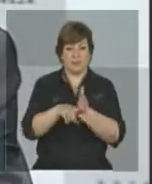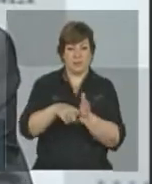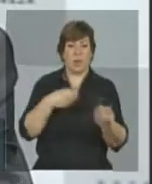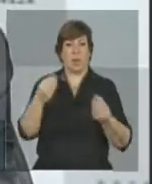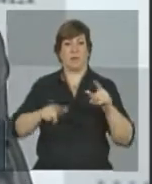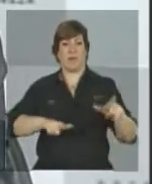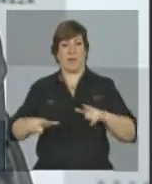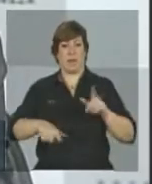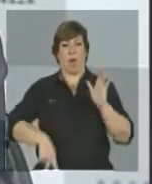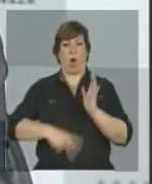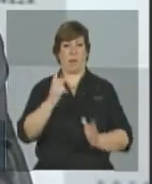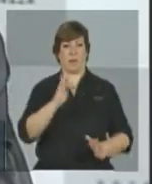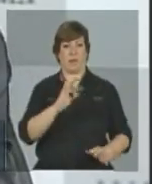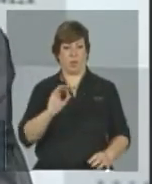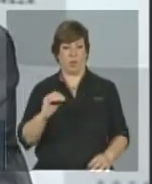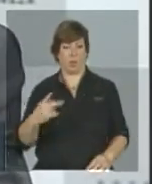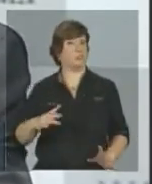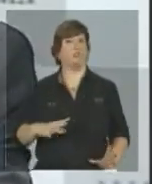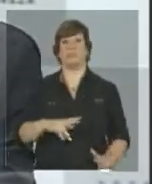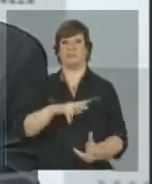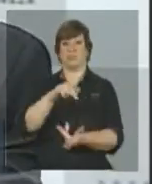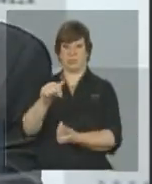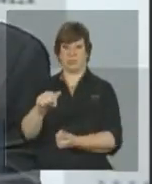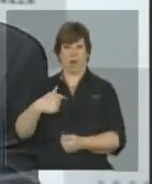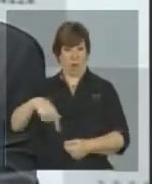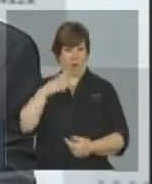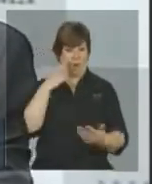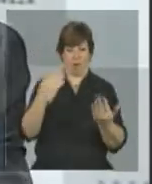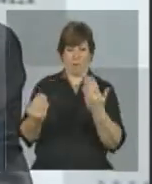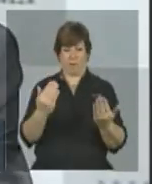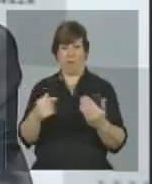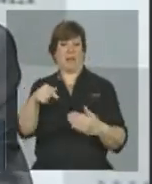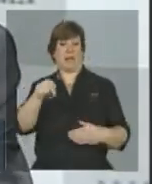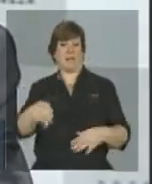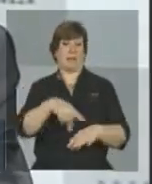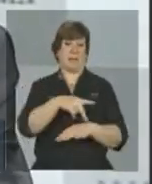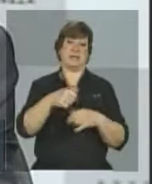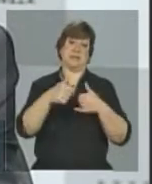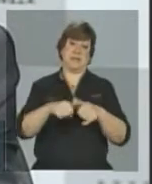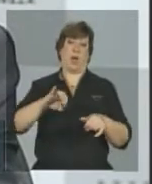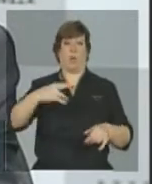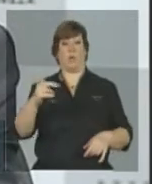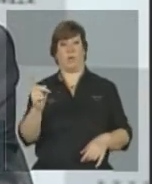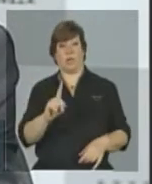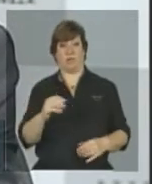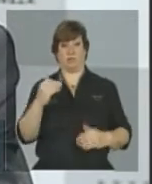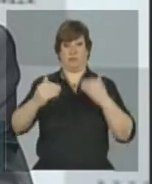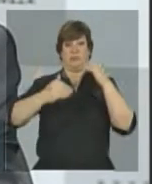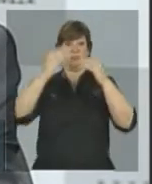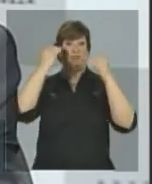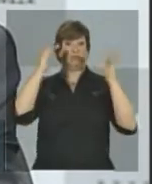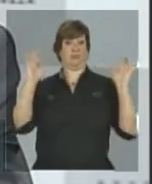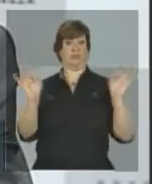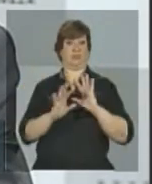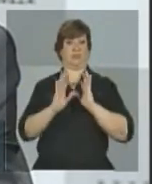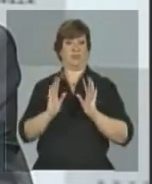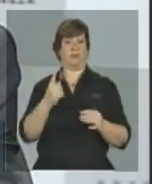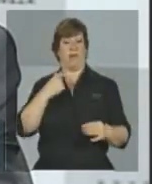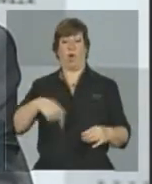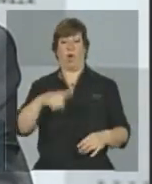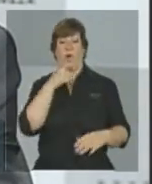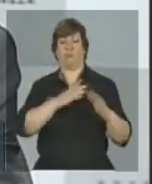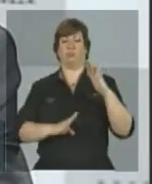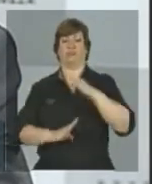no mundo, para você comparar uma nação, se ela está ou não desenvolvida em relação a essa questão, nós rompemos a marca